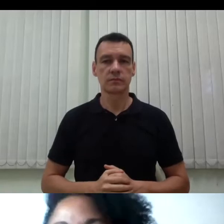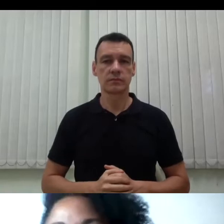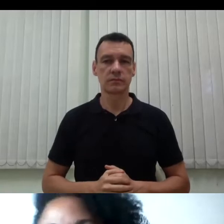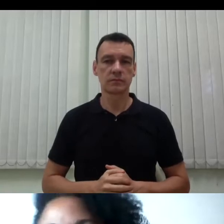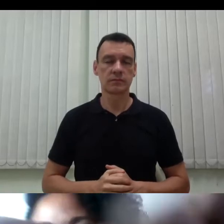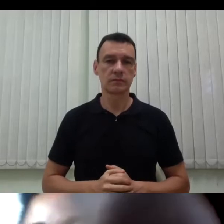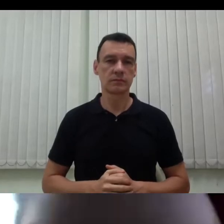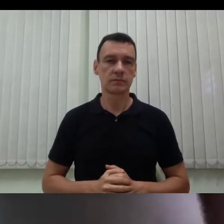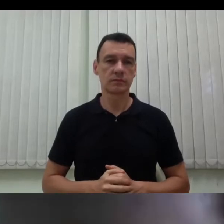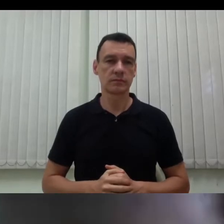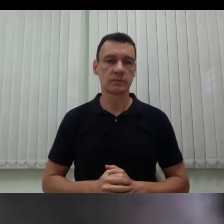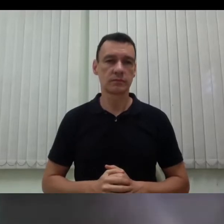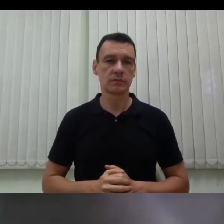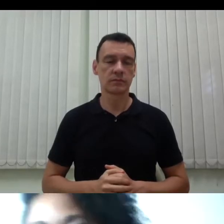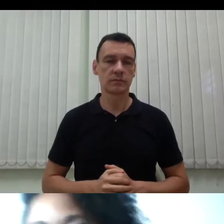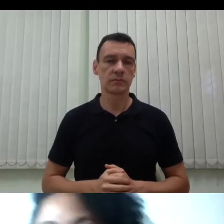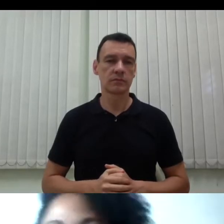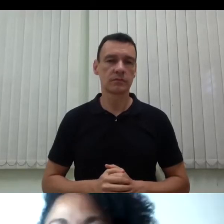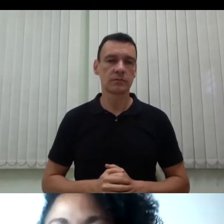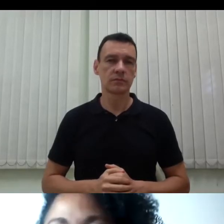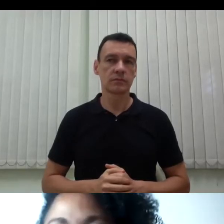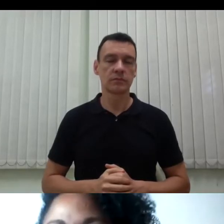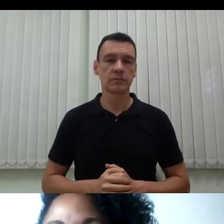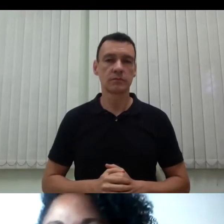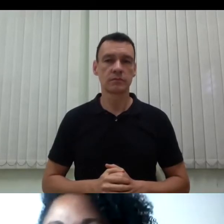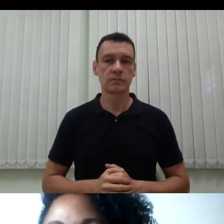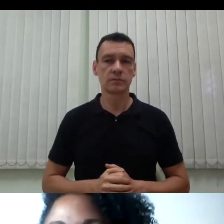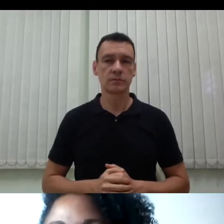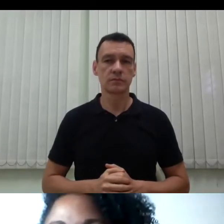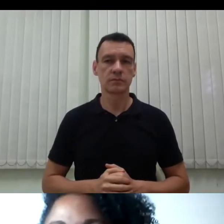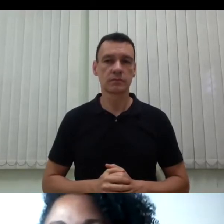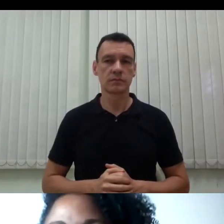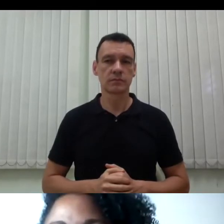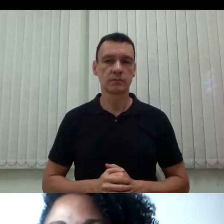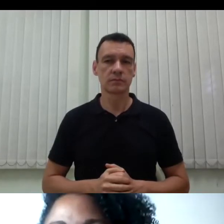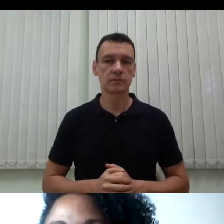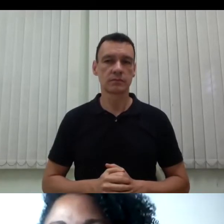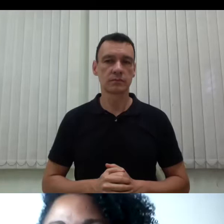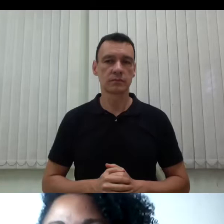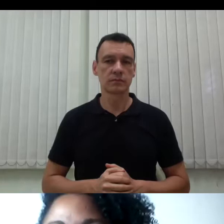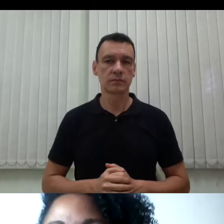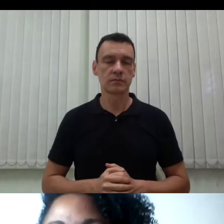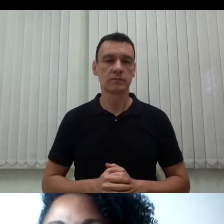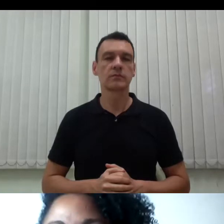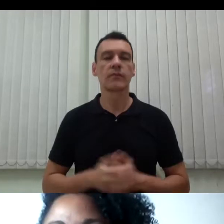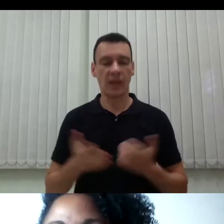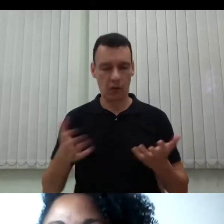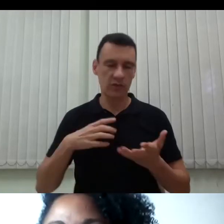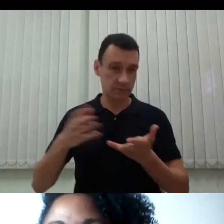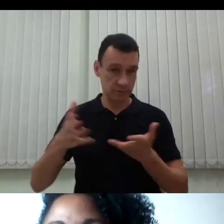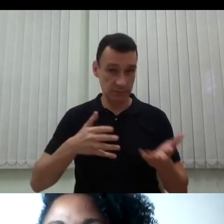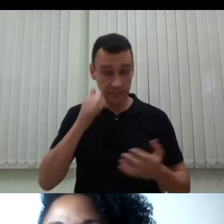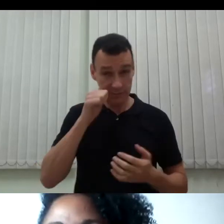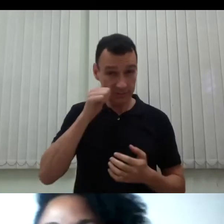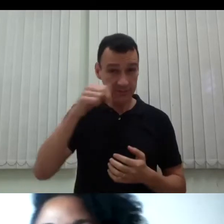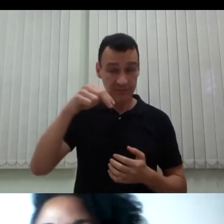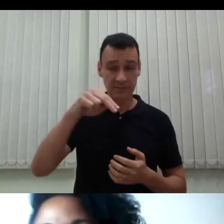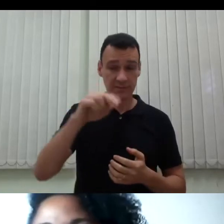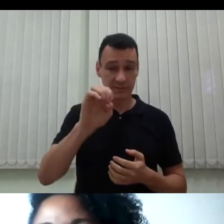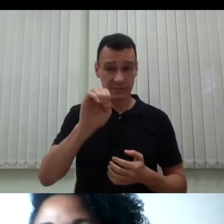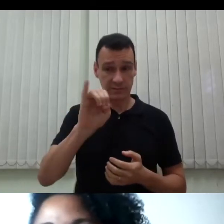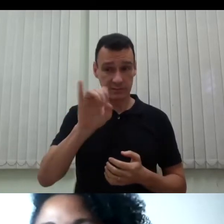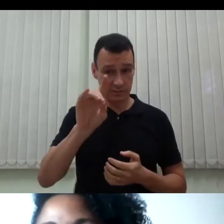Vamos prosseguir, então, gente, com a Neide Almeida, que é escritora e também tem uma